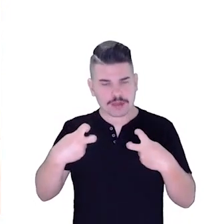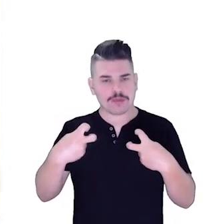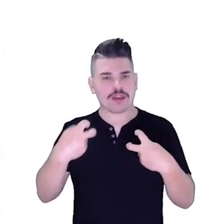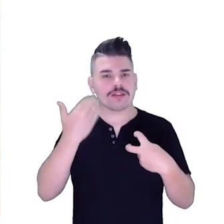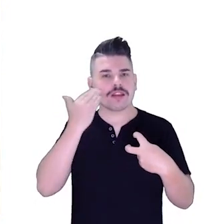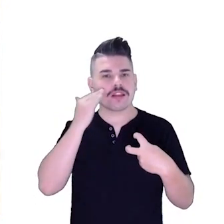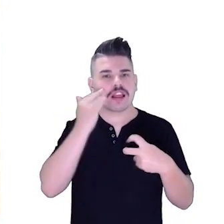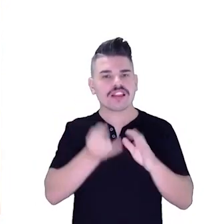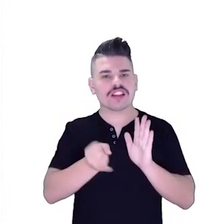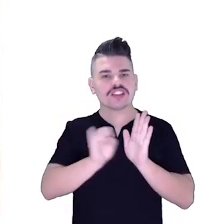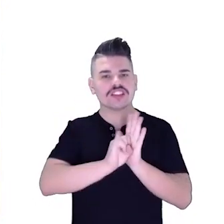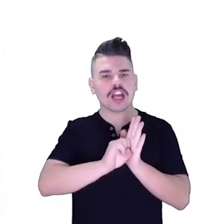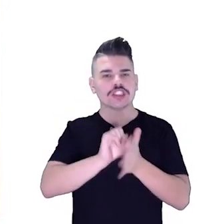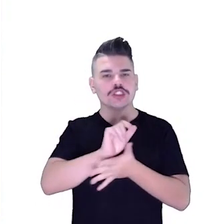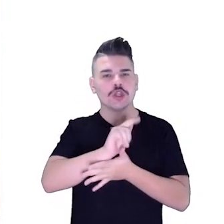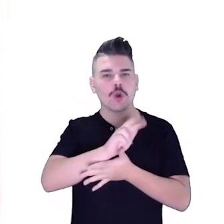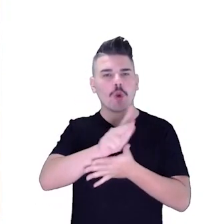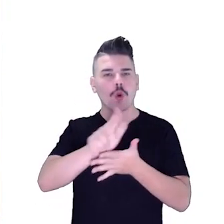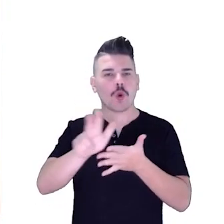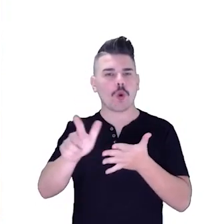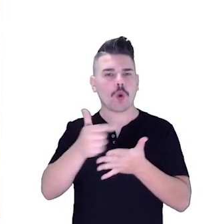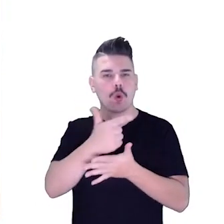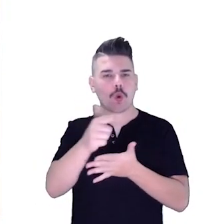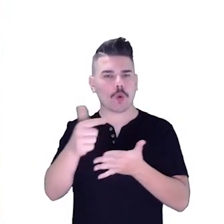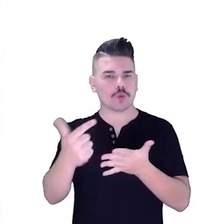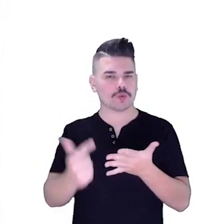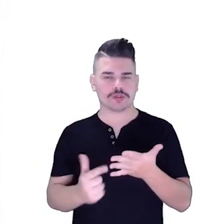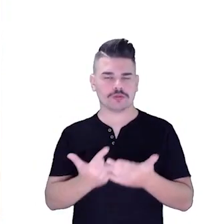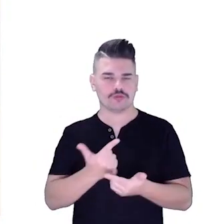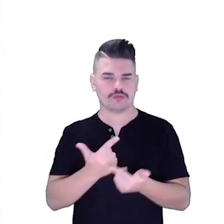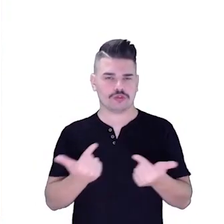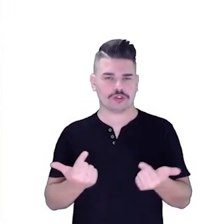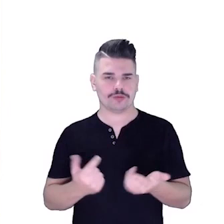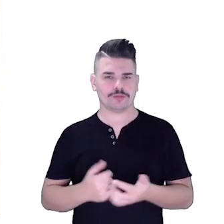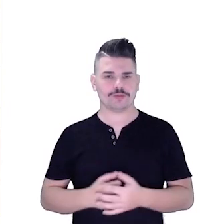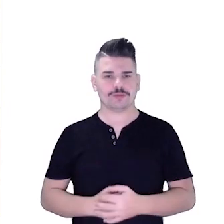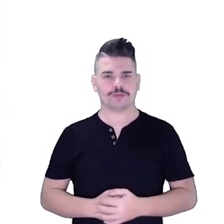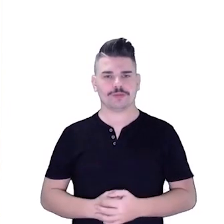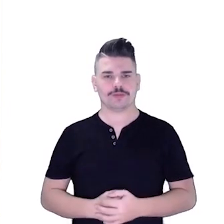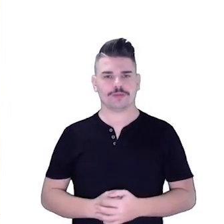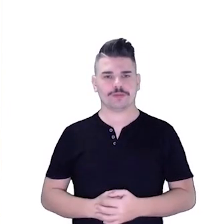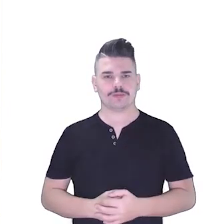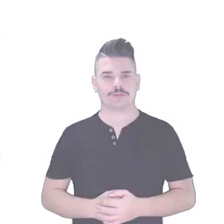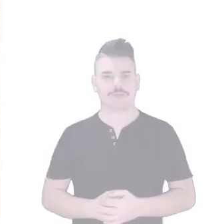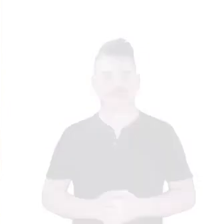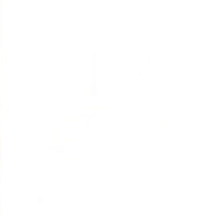exercer ou de entender outras identidades, outras subjetividades.